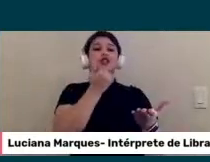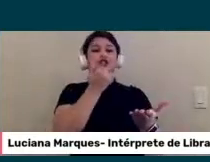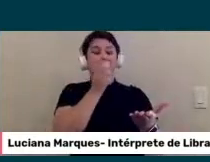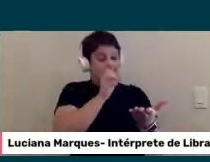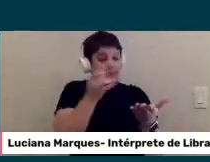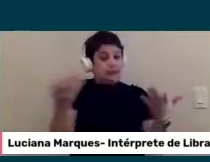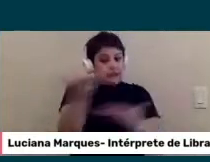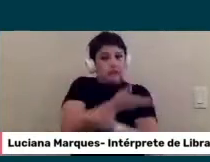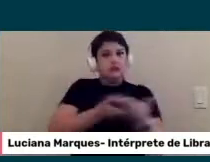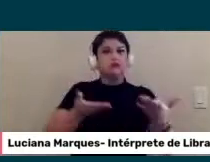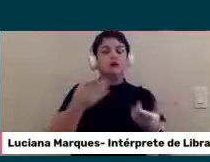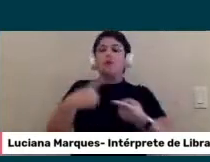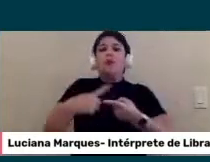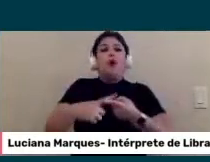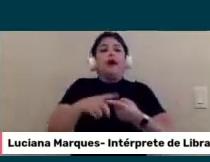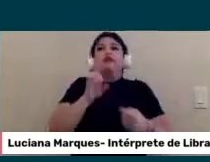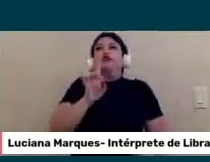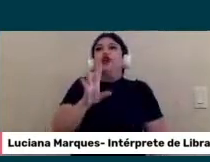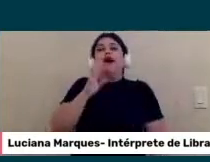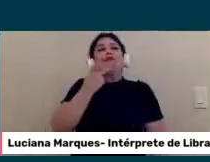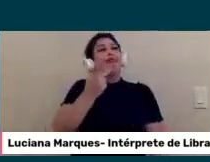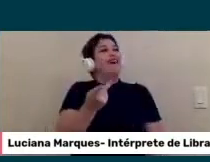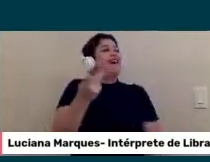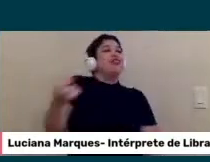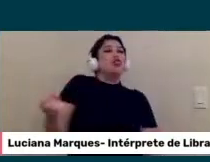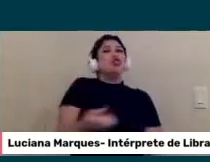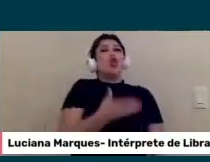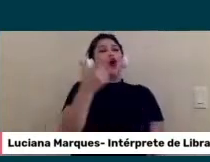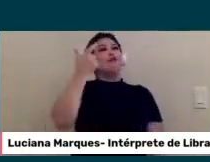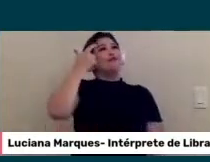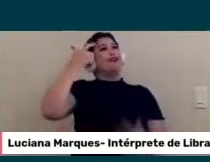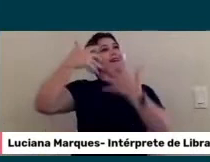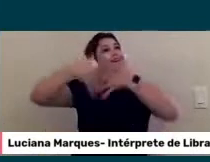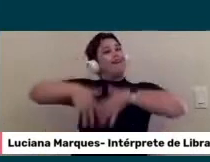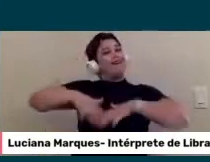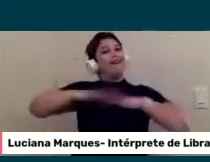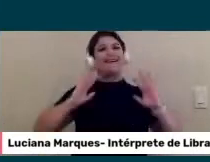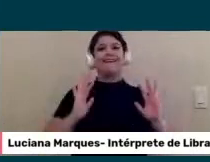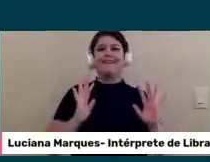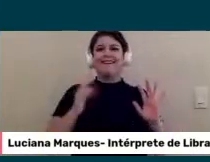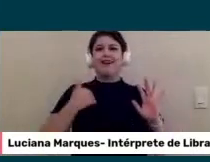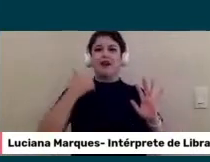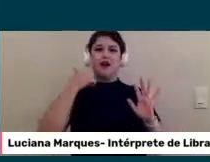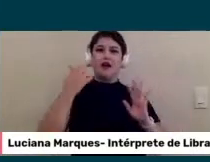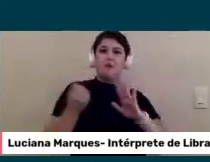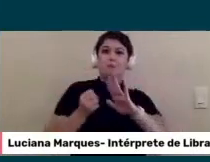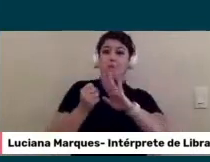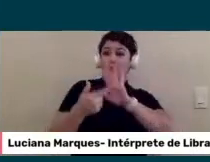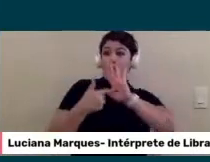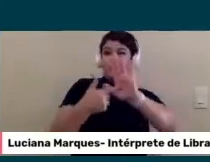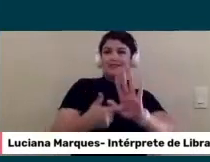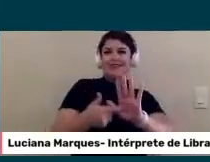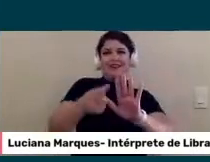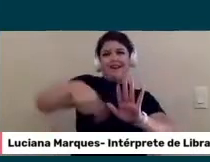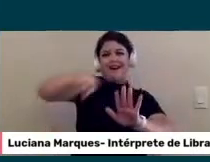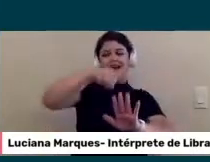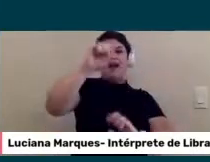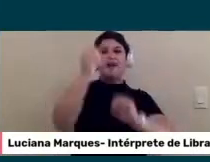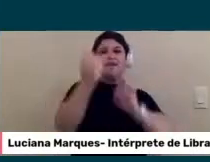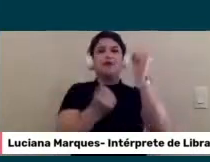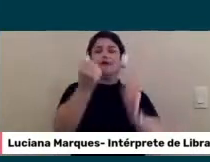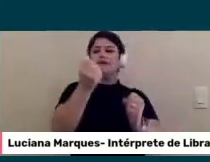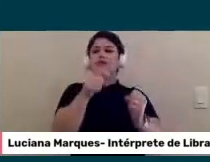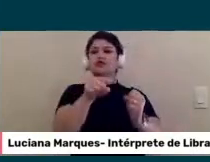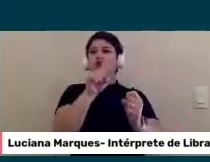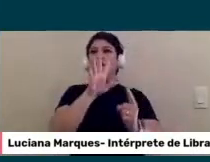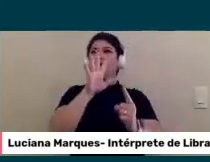que trazer uma forma nova de pensar, trazer para a empresa uma nova forma de funcionar, isso não vai impactar como